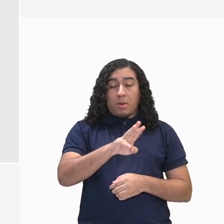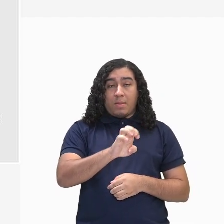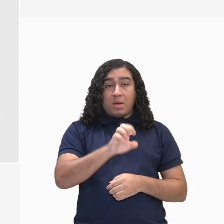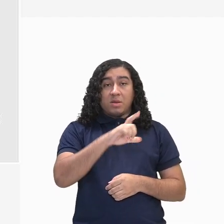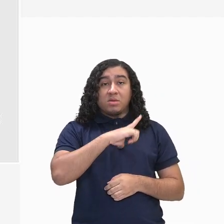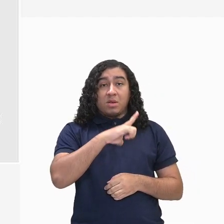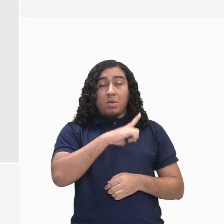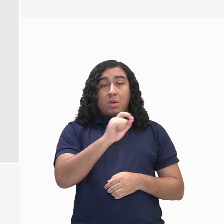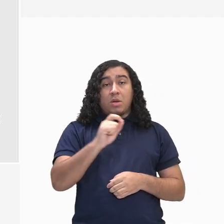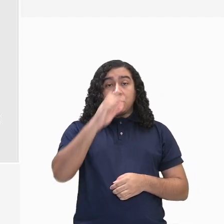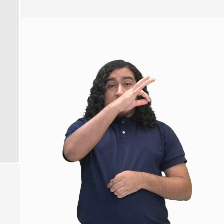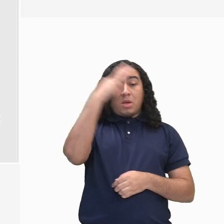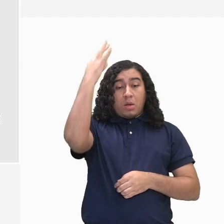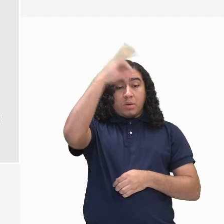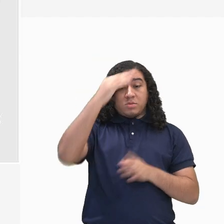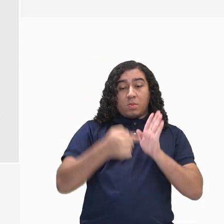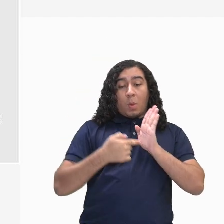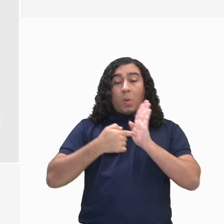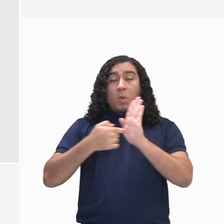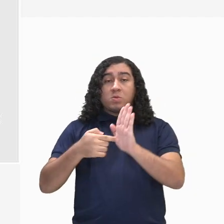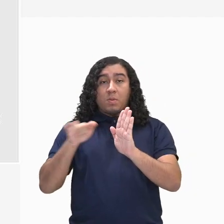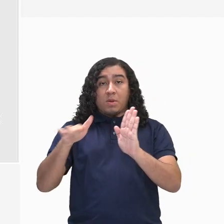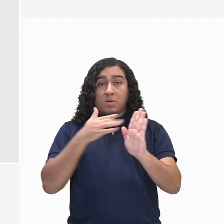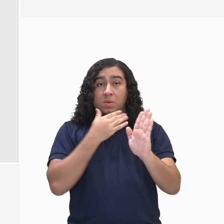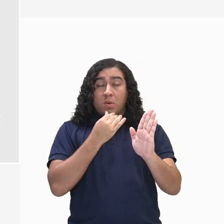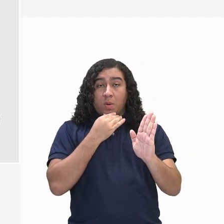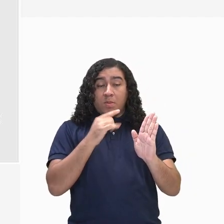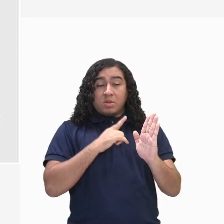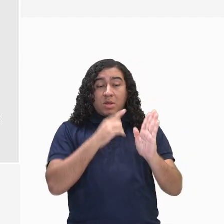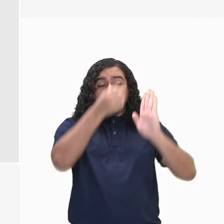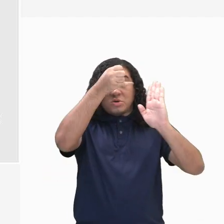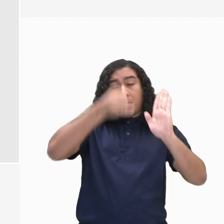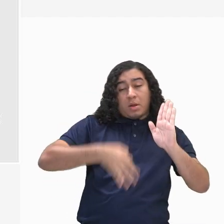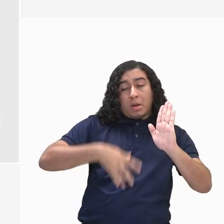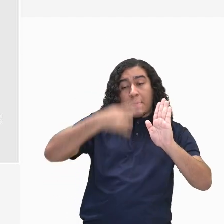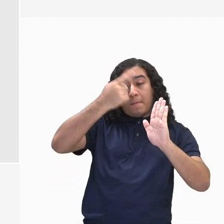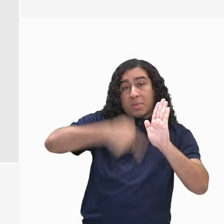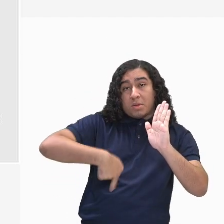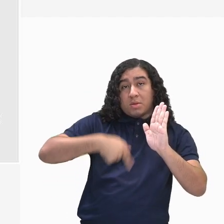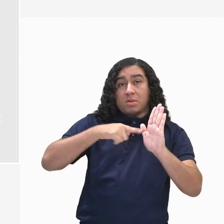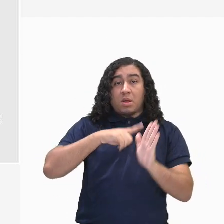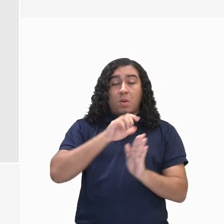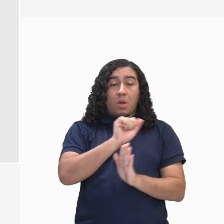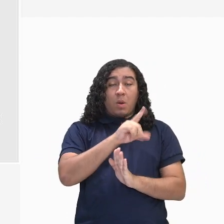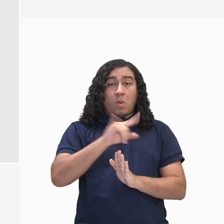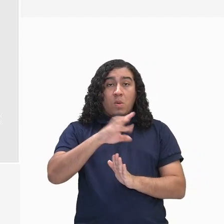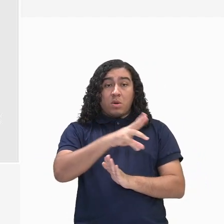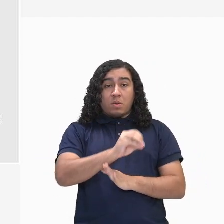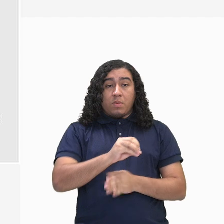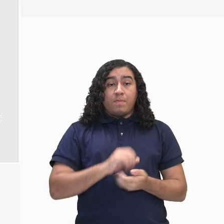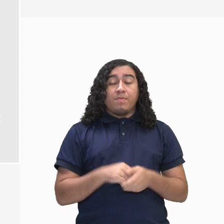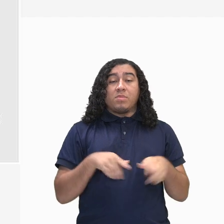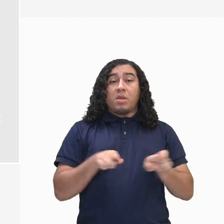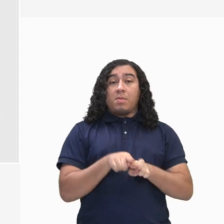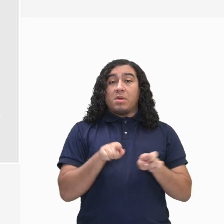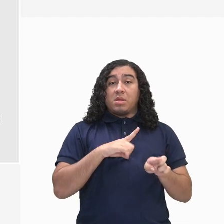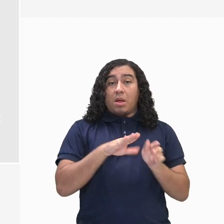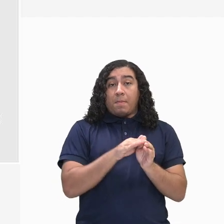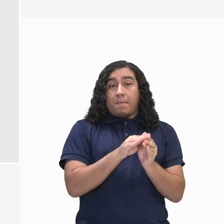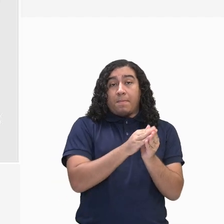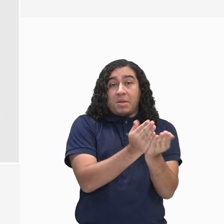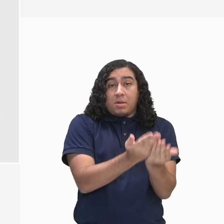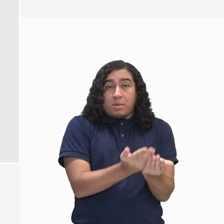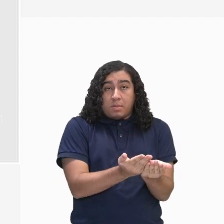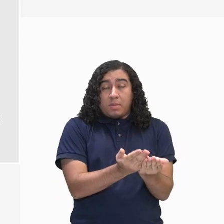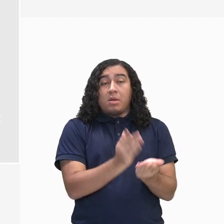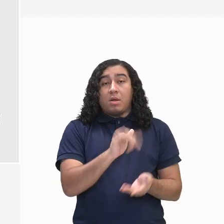Alá revela ao profeta Maomé, dita ao profeta Maomé o Alcorão. Nós temos a Bíblia no cristianismo,